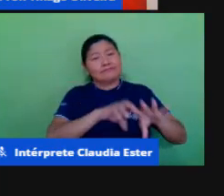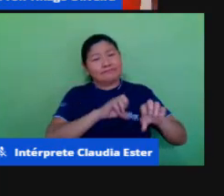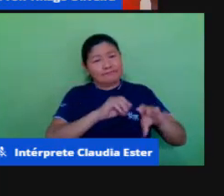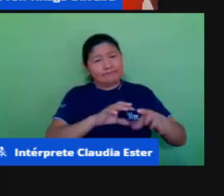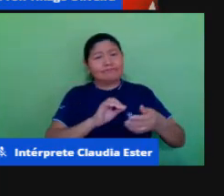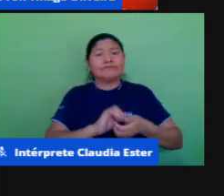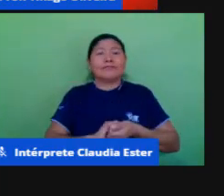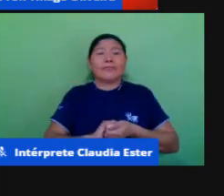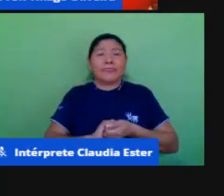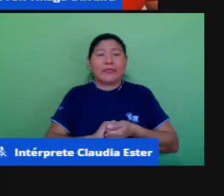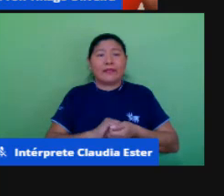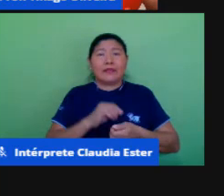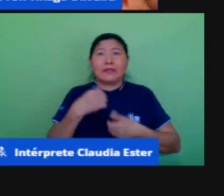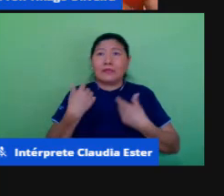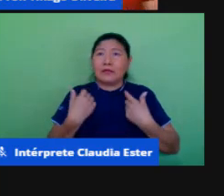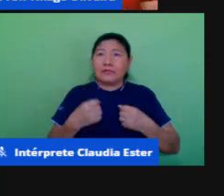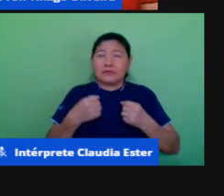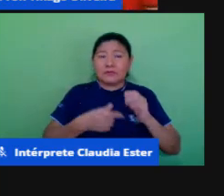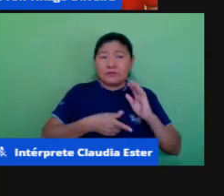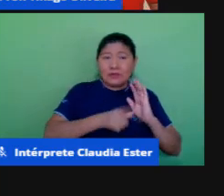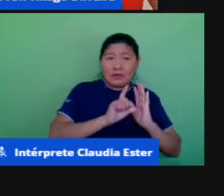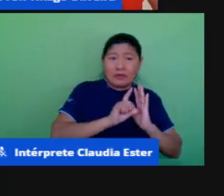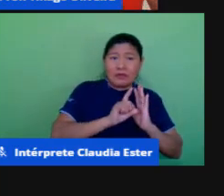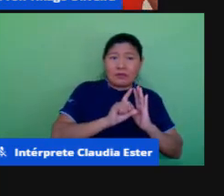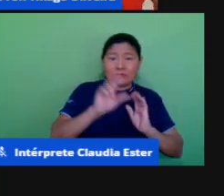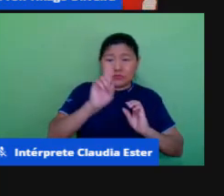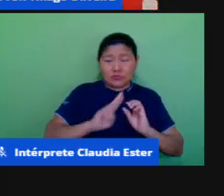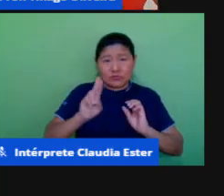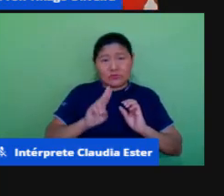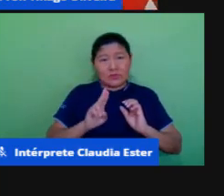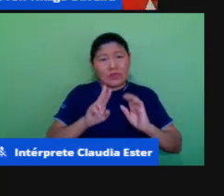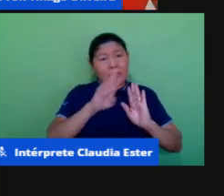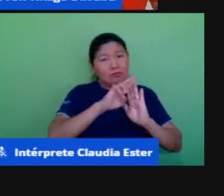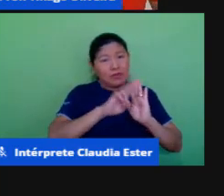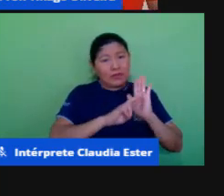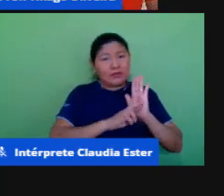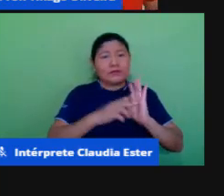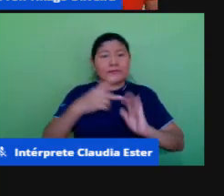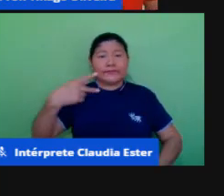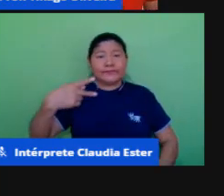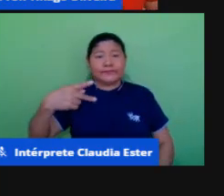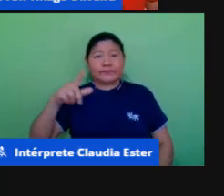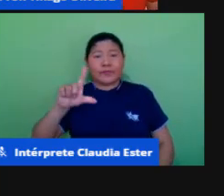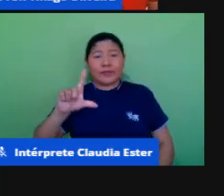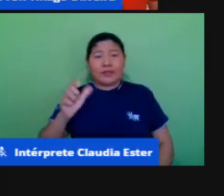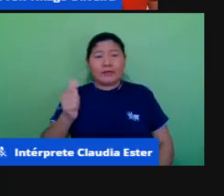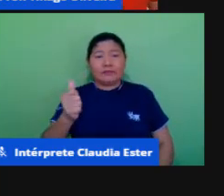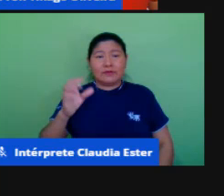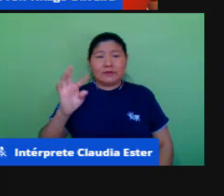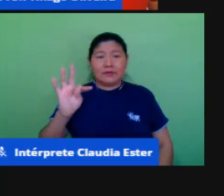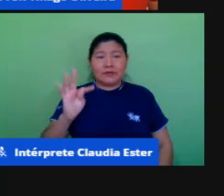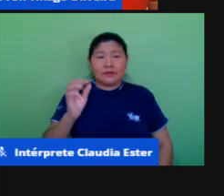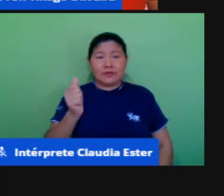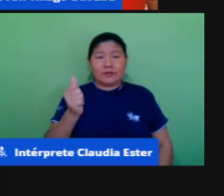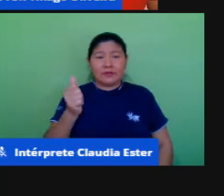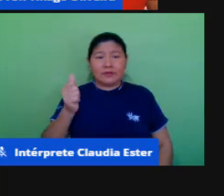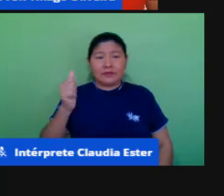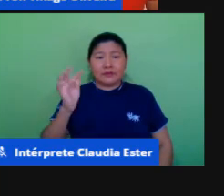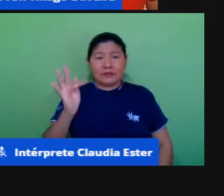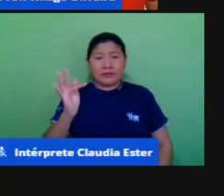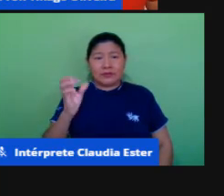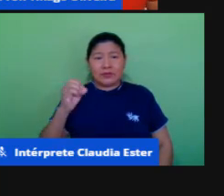invertida, você precisa de uma plataforma. Daqui a pouco a gente vai falar de algumas. Tá? Você precisa de uma plataforma adaptativa de